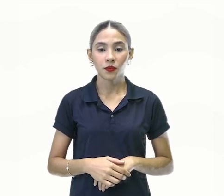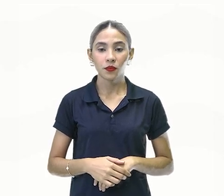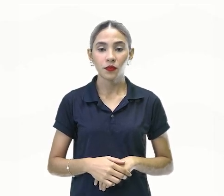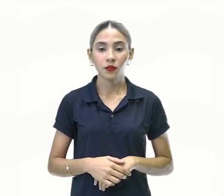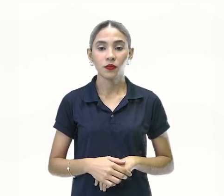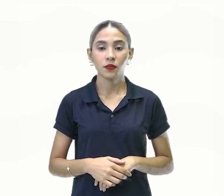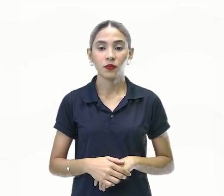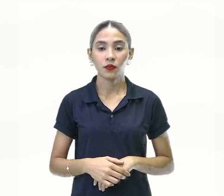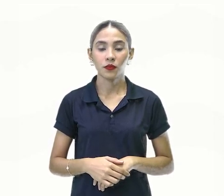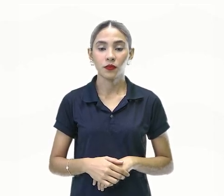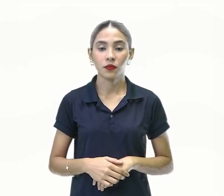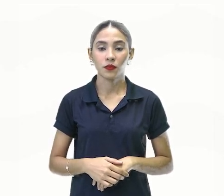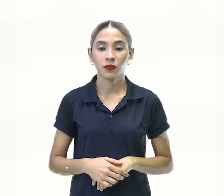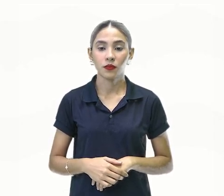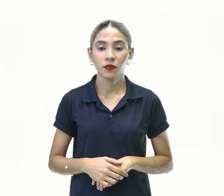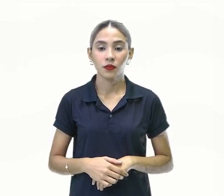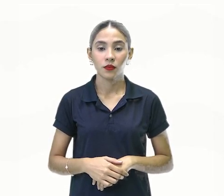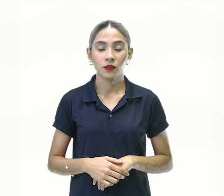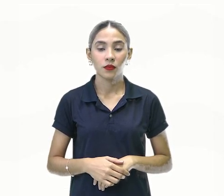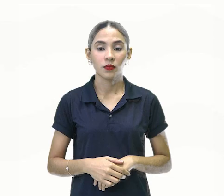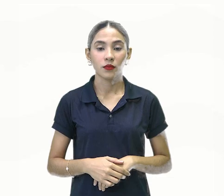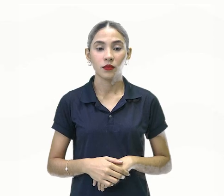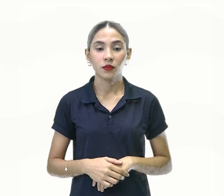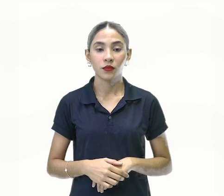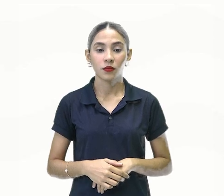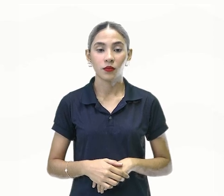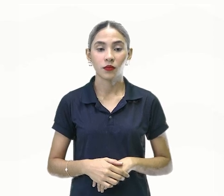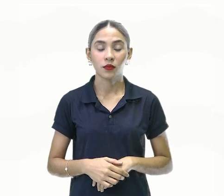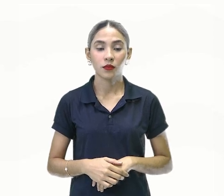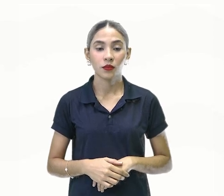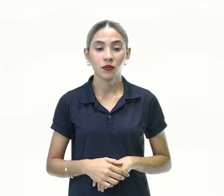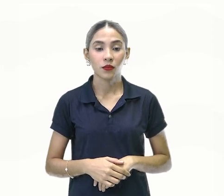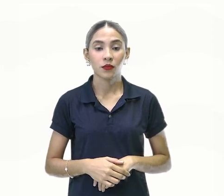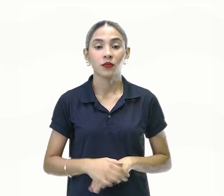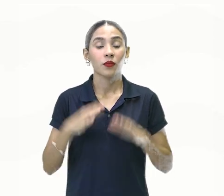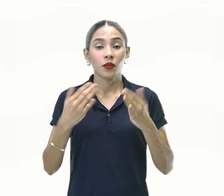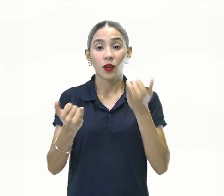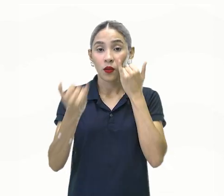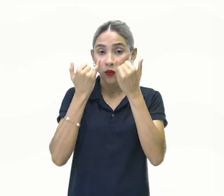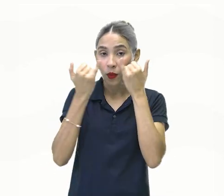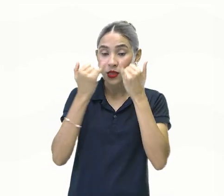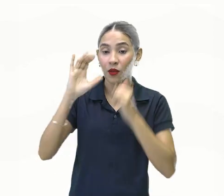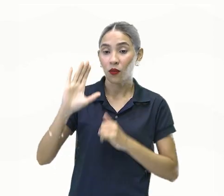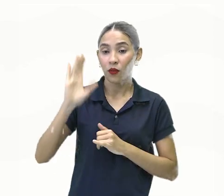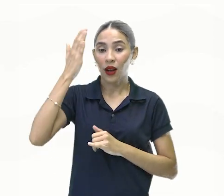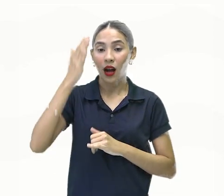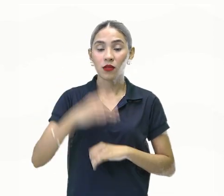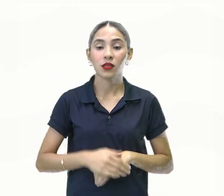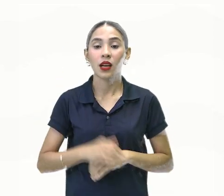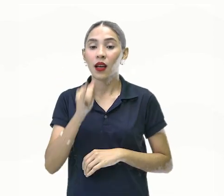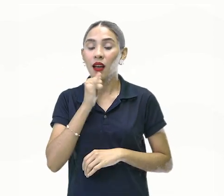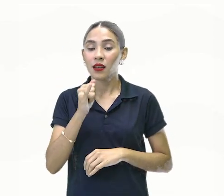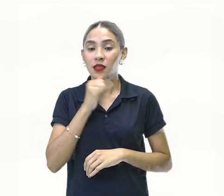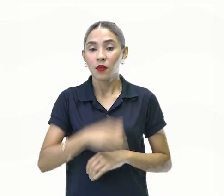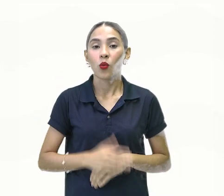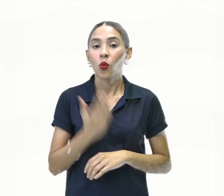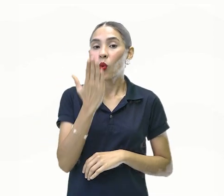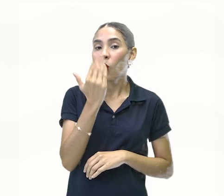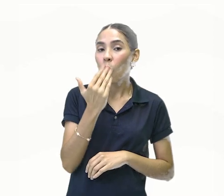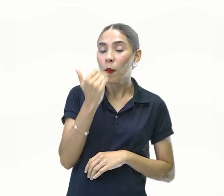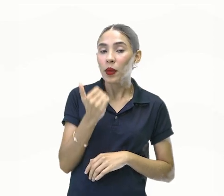trust in credible health advice. Então, informações falsas sobre